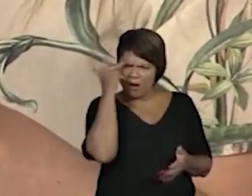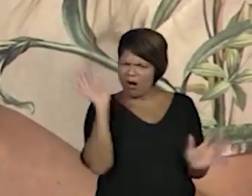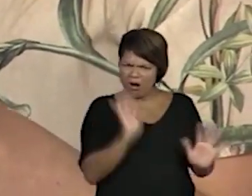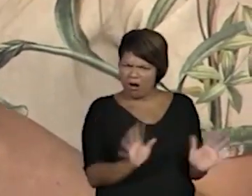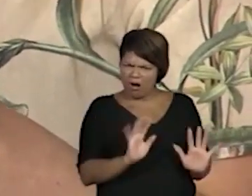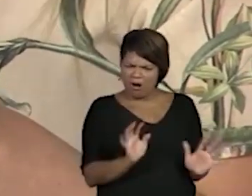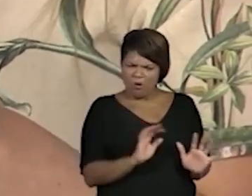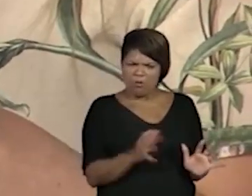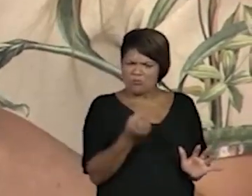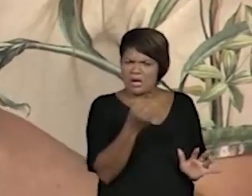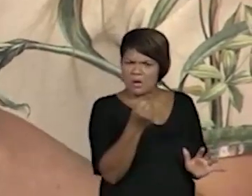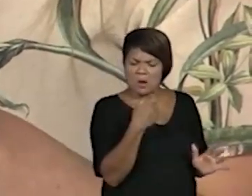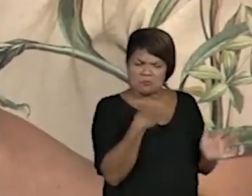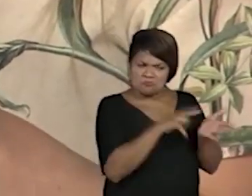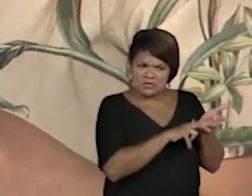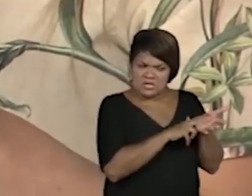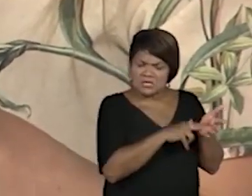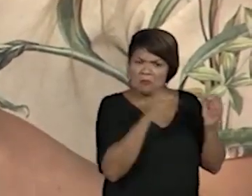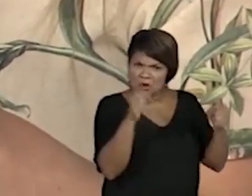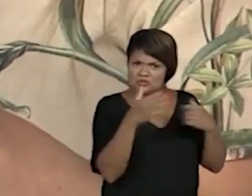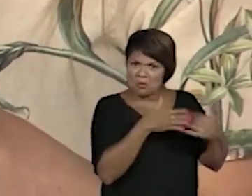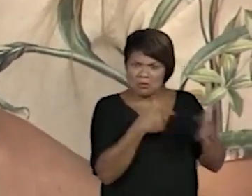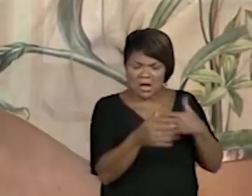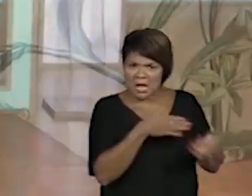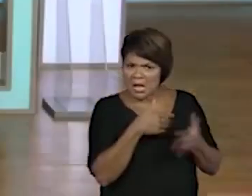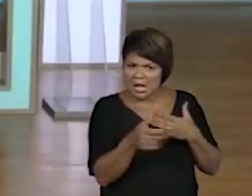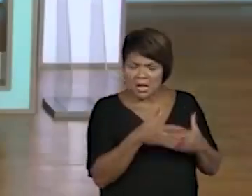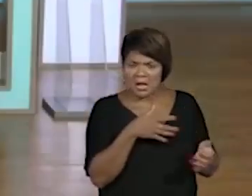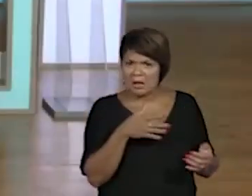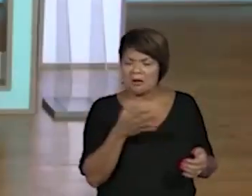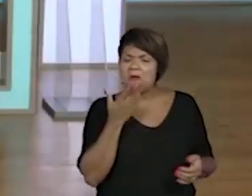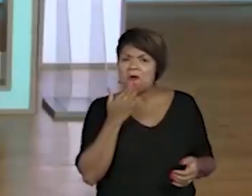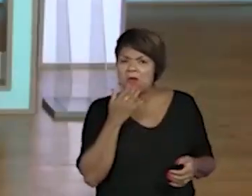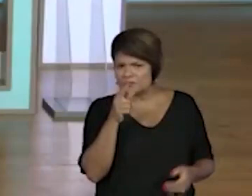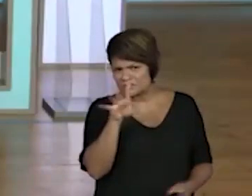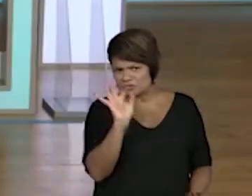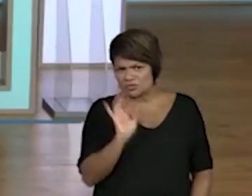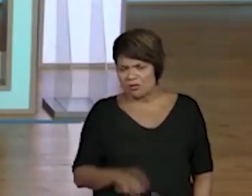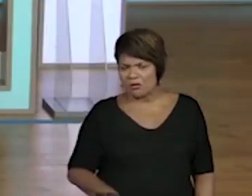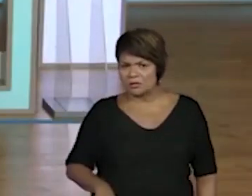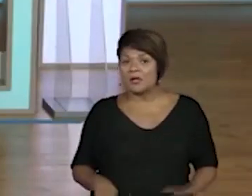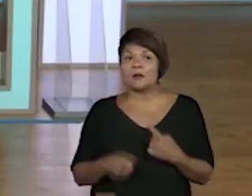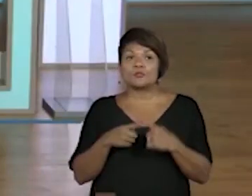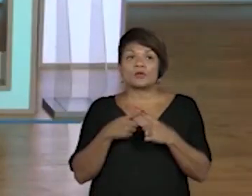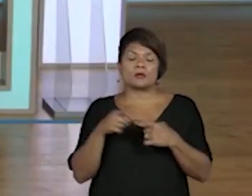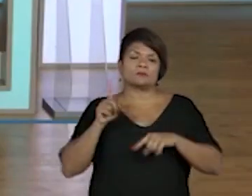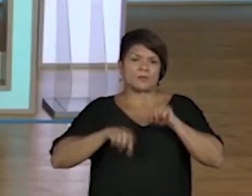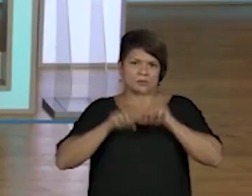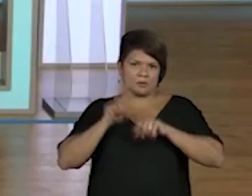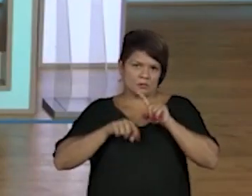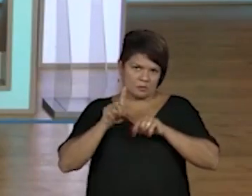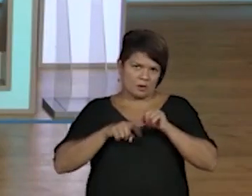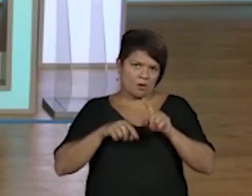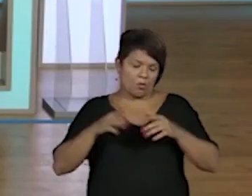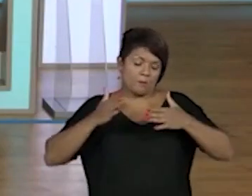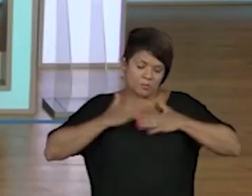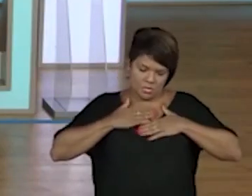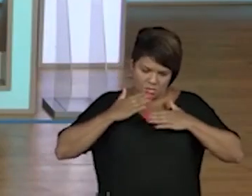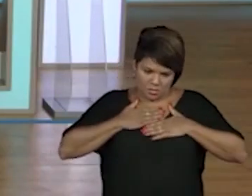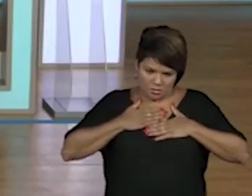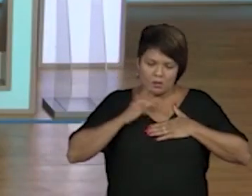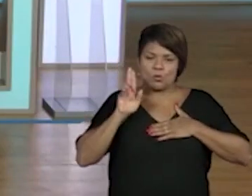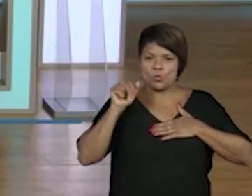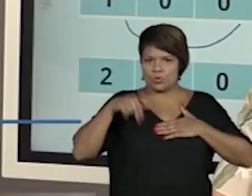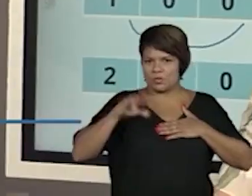fichinha mesmo. E pode ser de qualquer cor, né? Lembrando que aqui neste material que a gente está usando, a nossa unidade